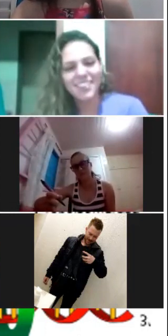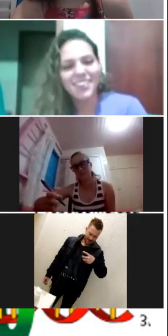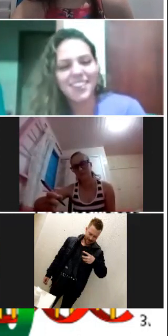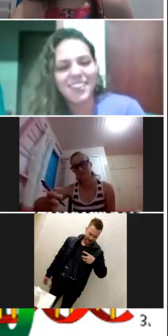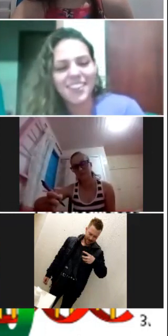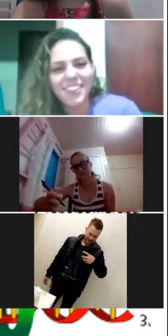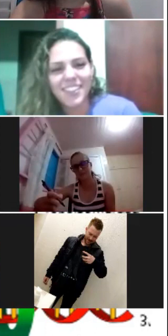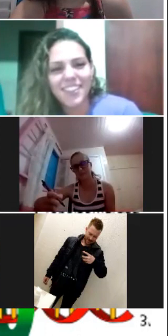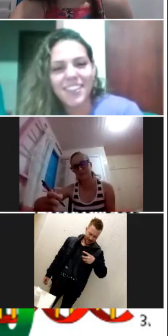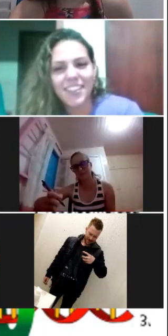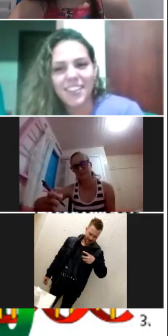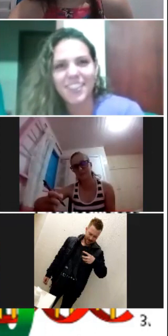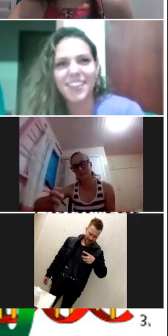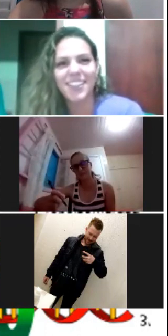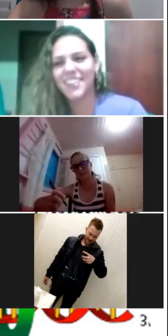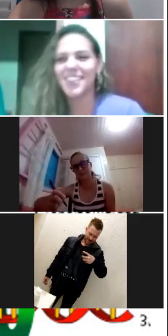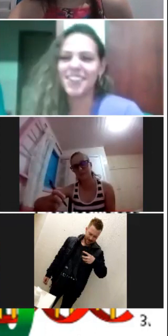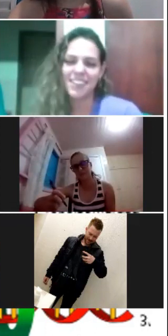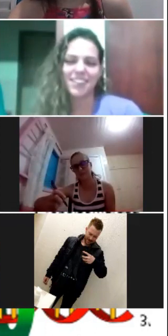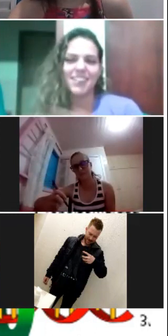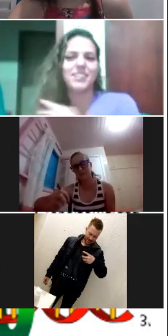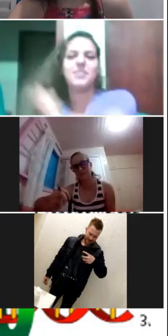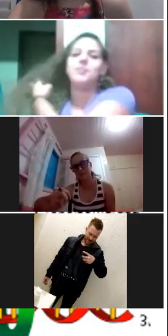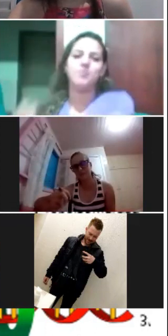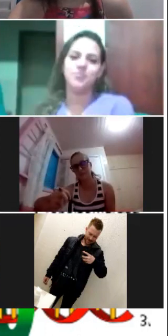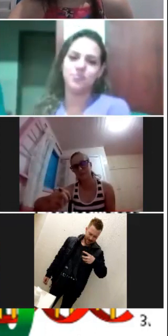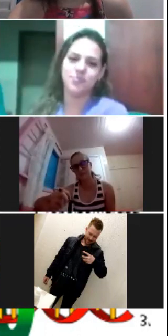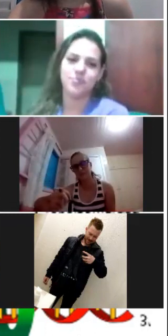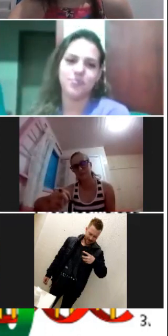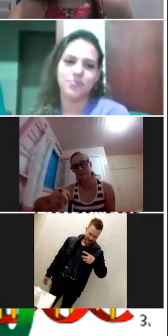Então, deixa eu ver aqui. Na fita descontínua,